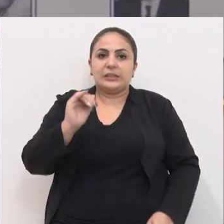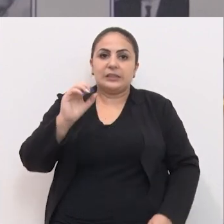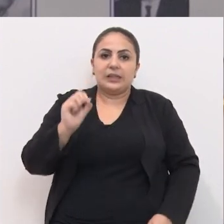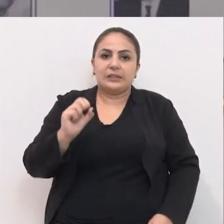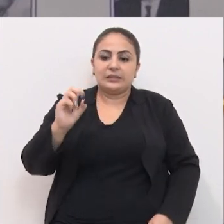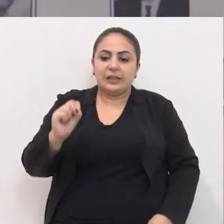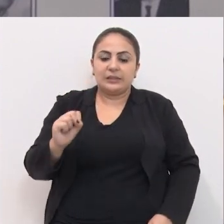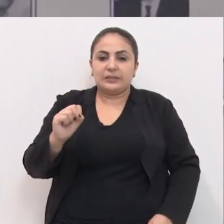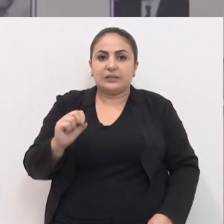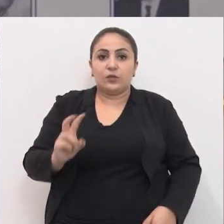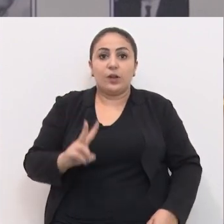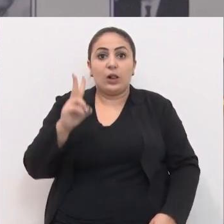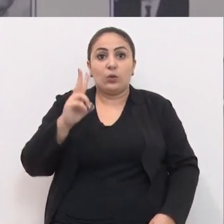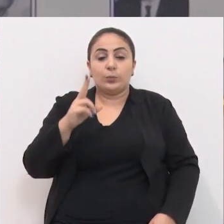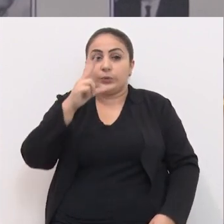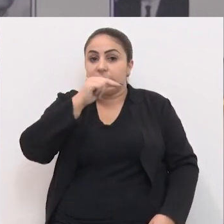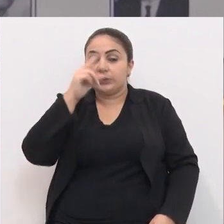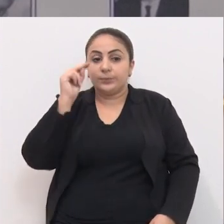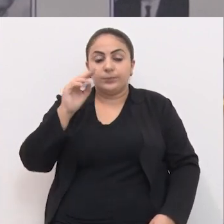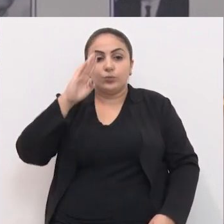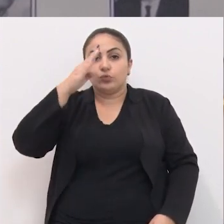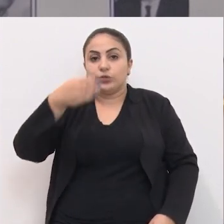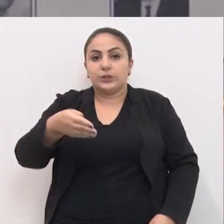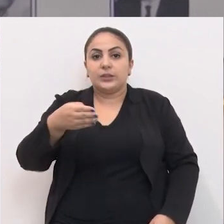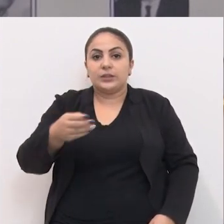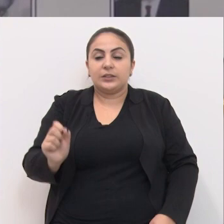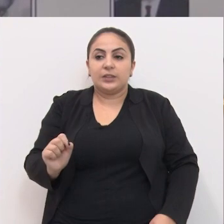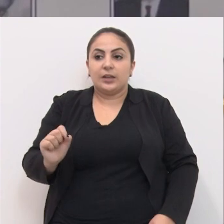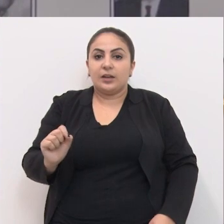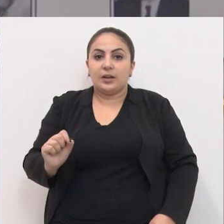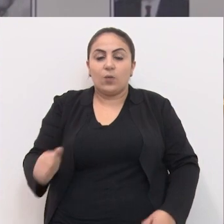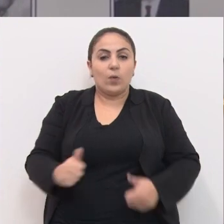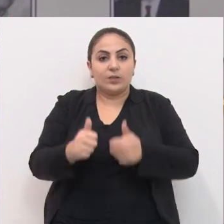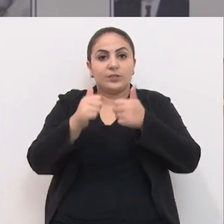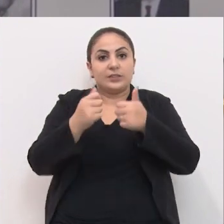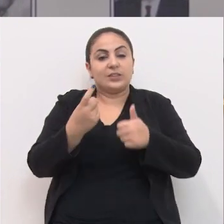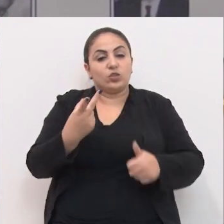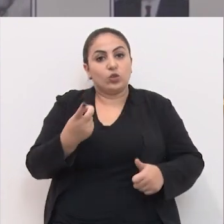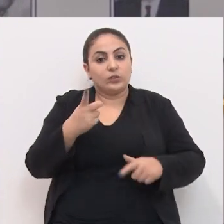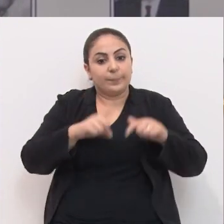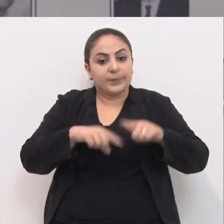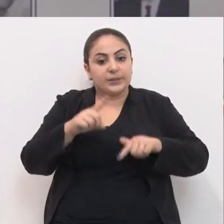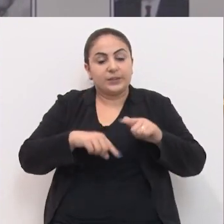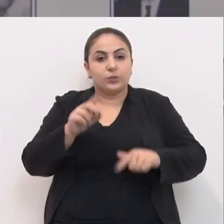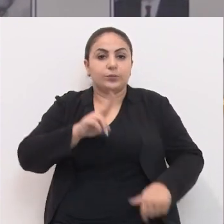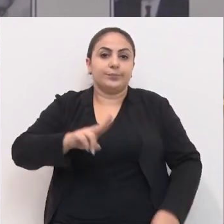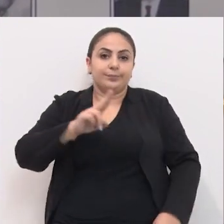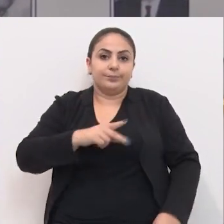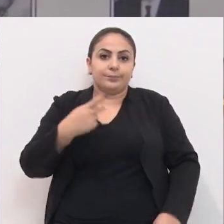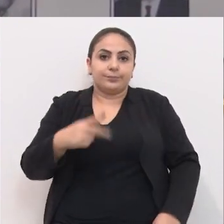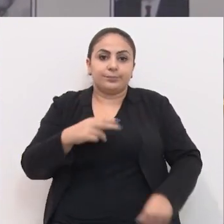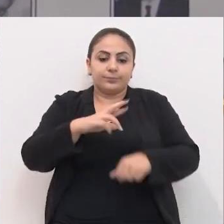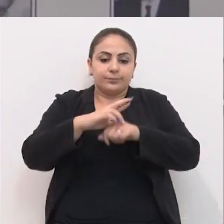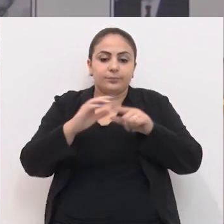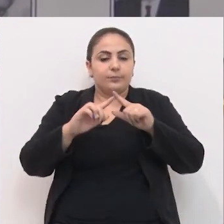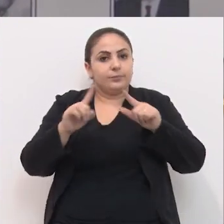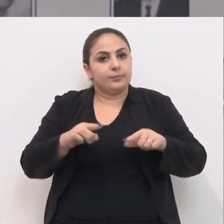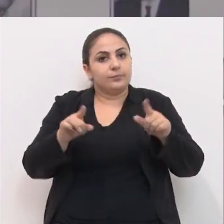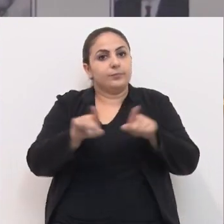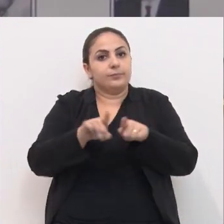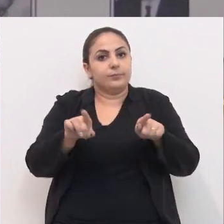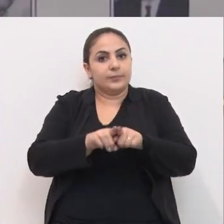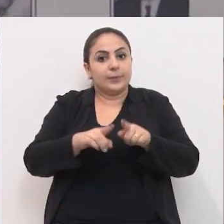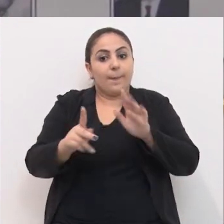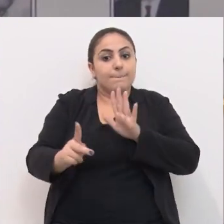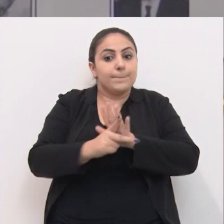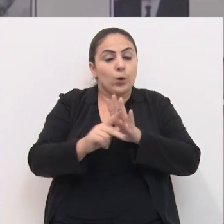Floresta, foi aprovado um projeto de lei semelhante que visa, pela obtenção de uma parcela de recursos do ICMS, o governo